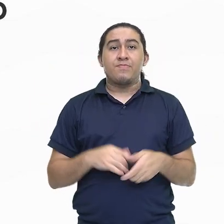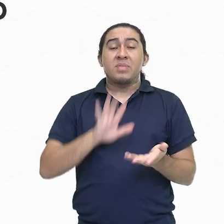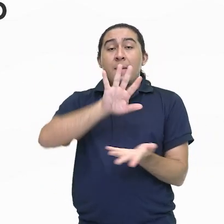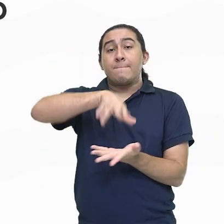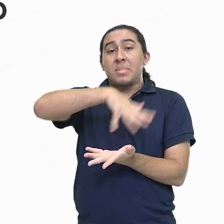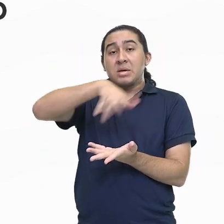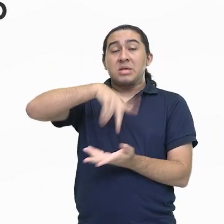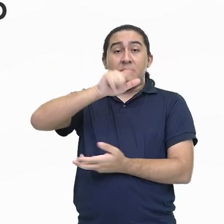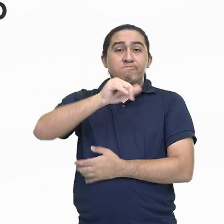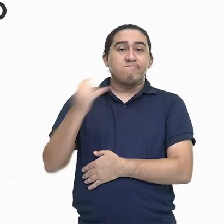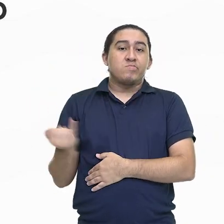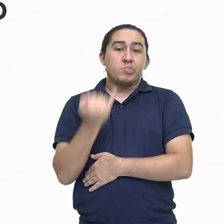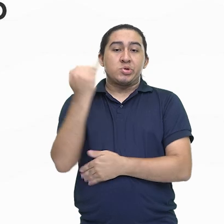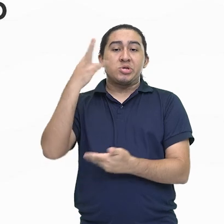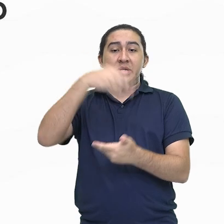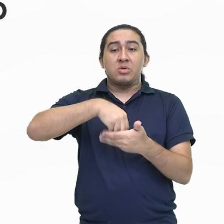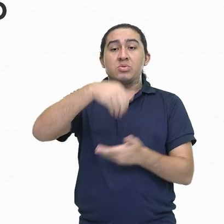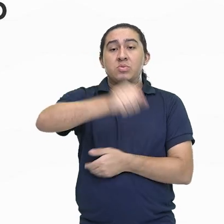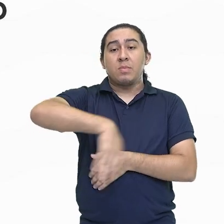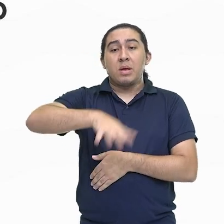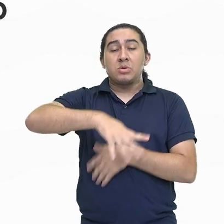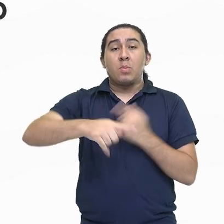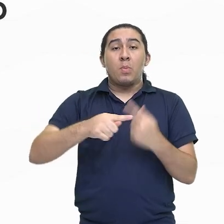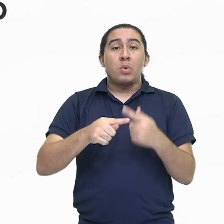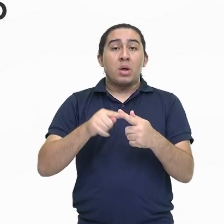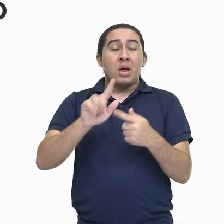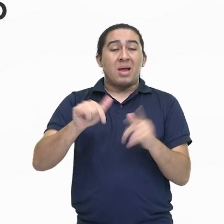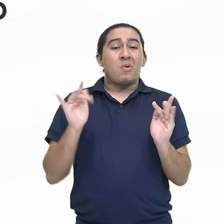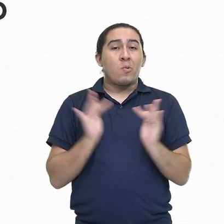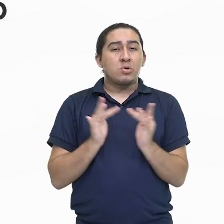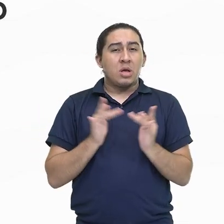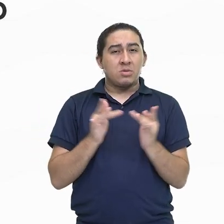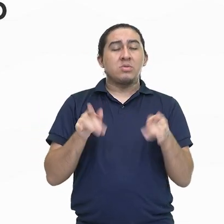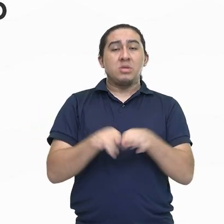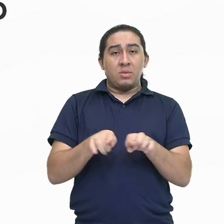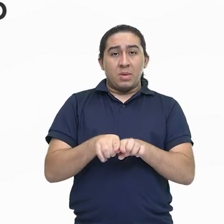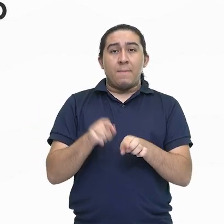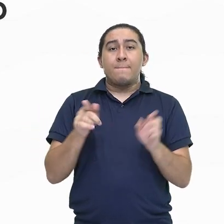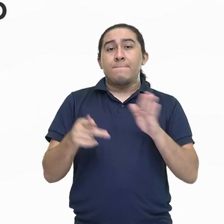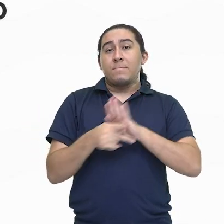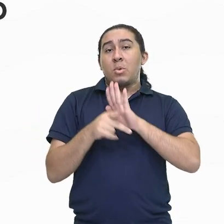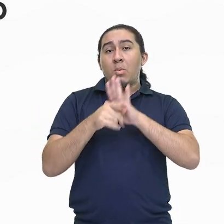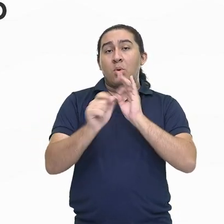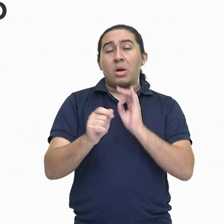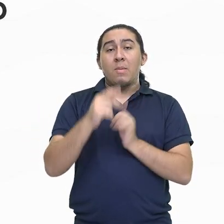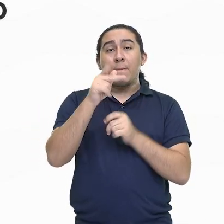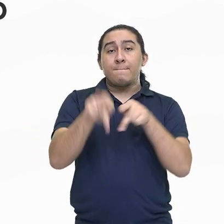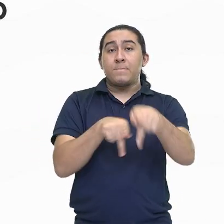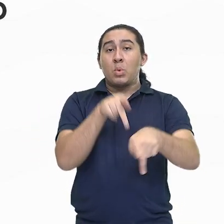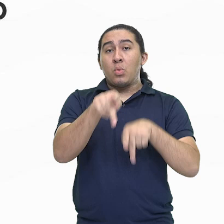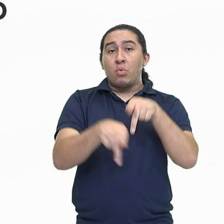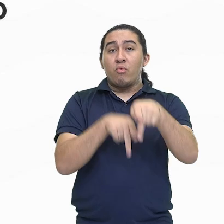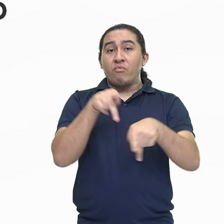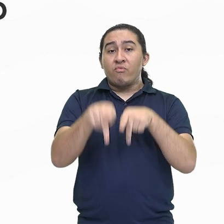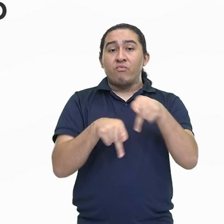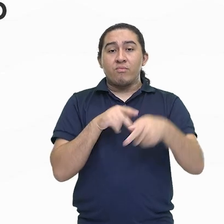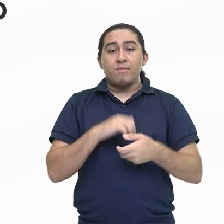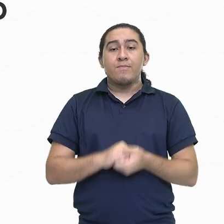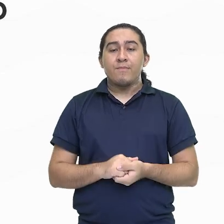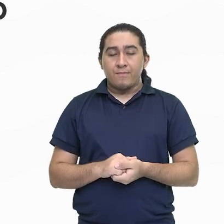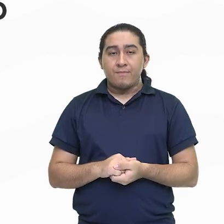polis grega, pois eram um local de encontro e de passagem para seus habitantes. Olha a importância da praça,